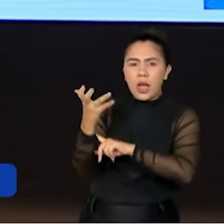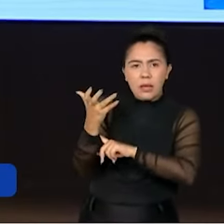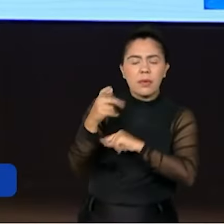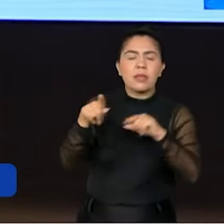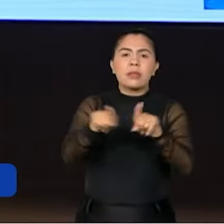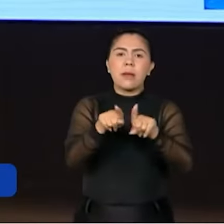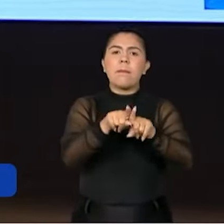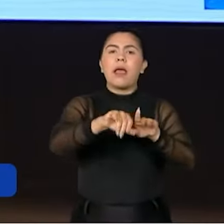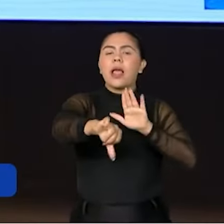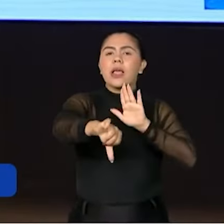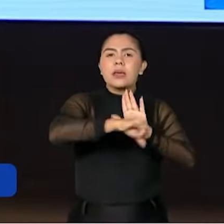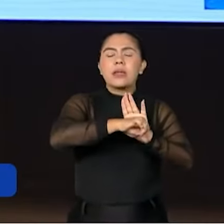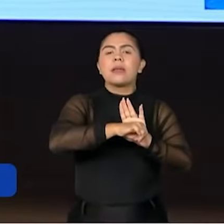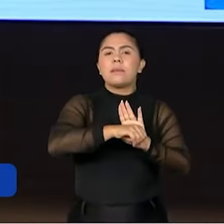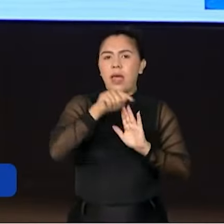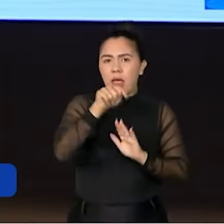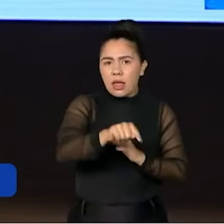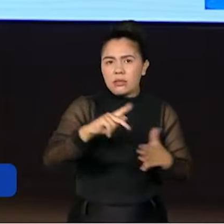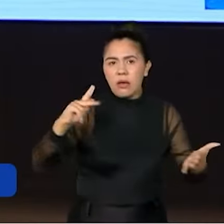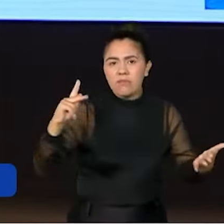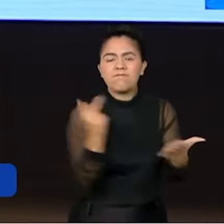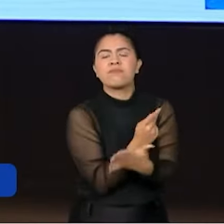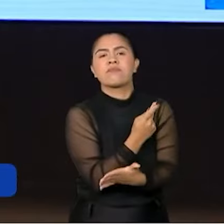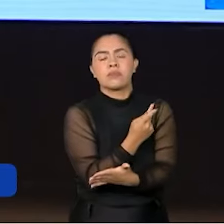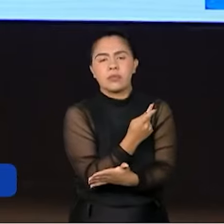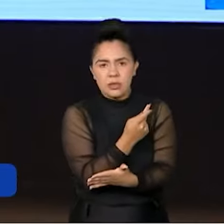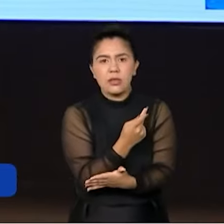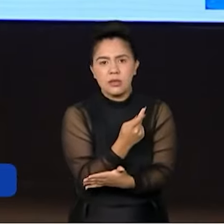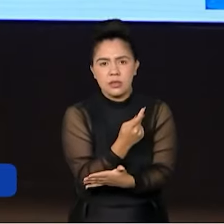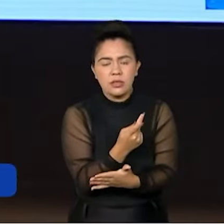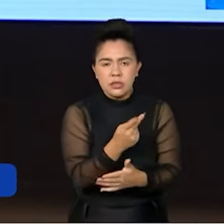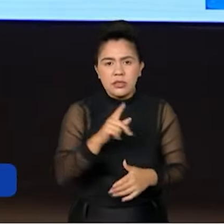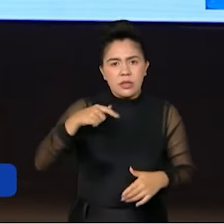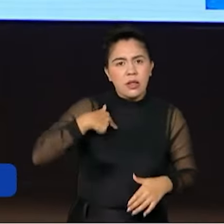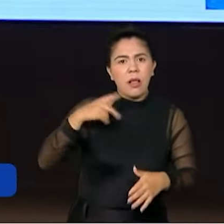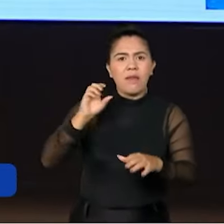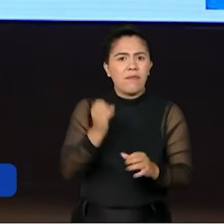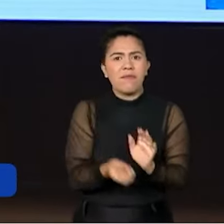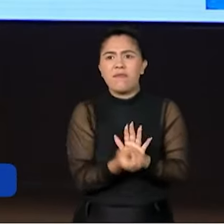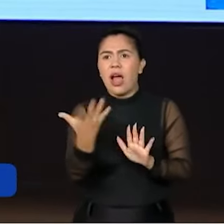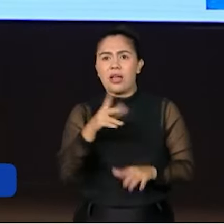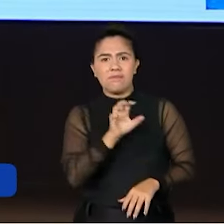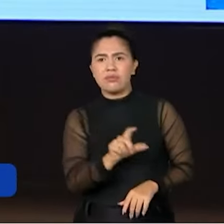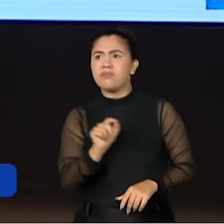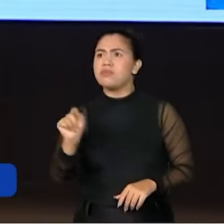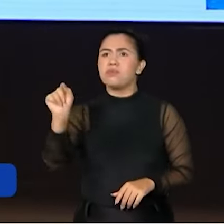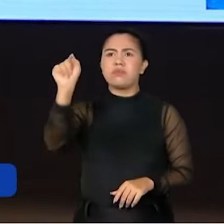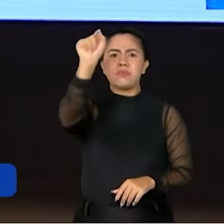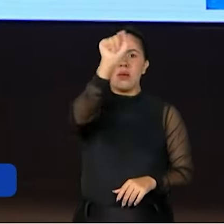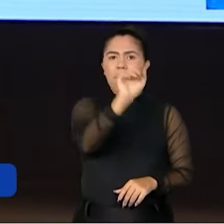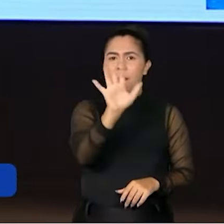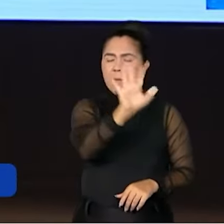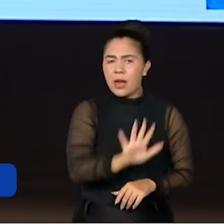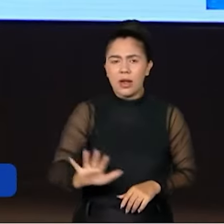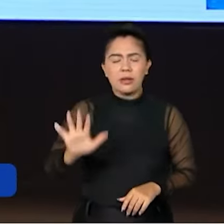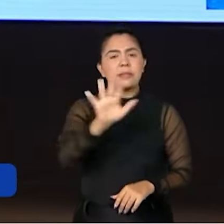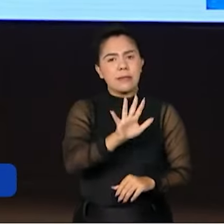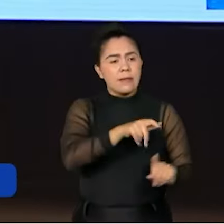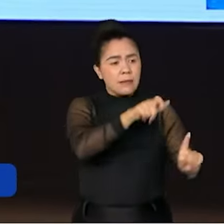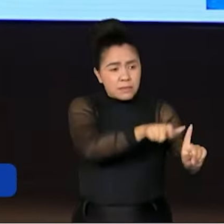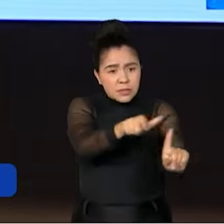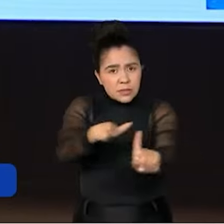crime que está sendo cometido de forma contumaz em várias regiões do país, e que essas pessoas possam